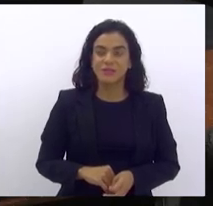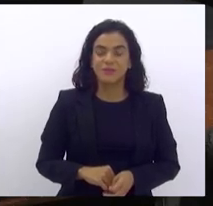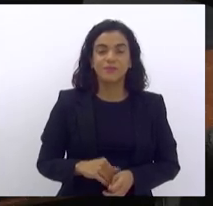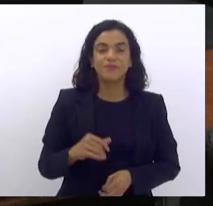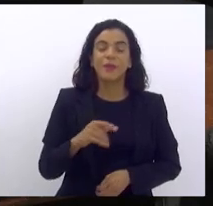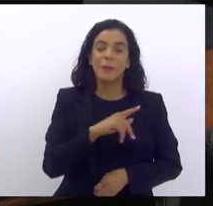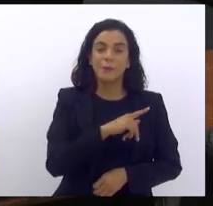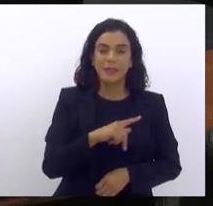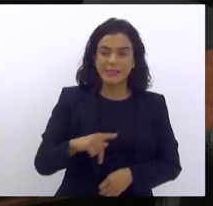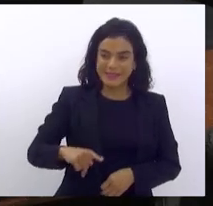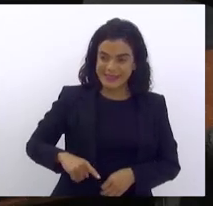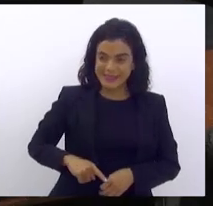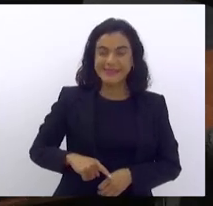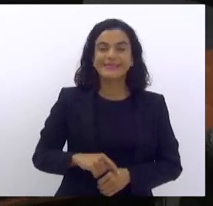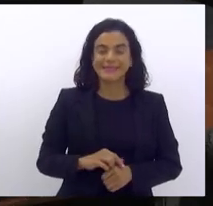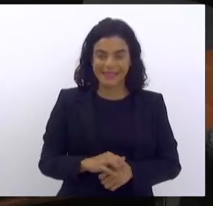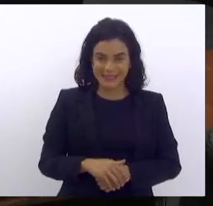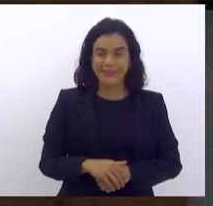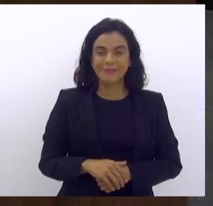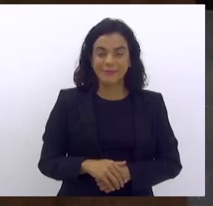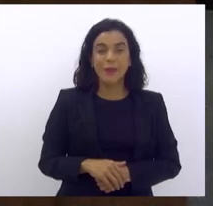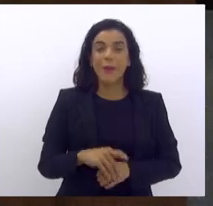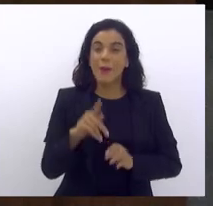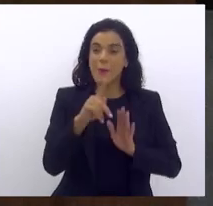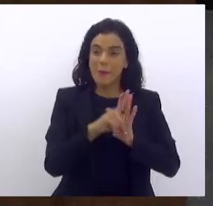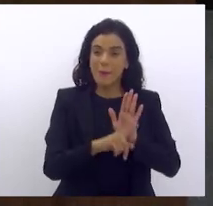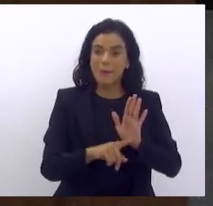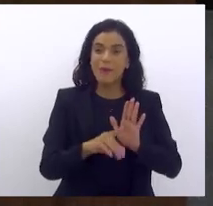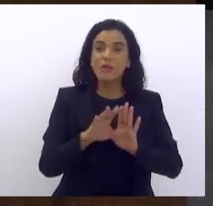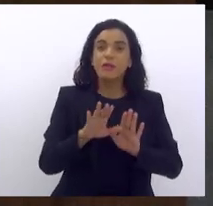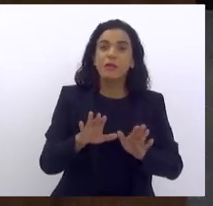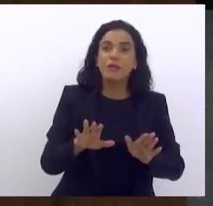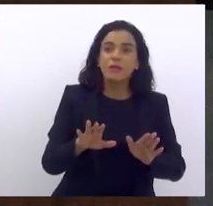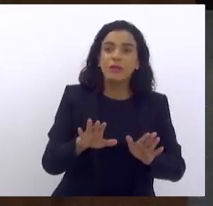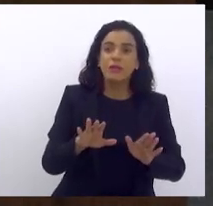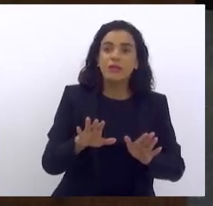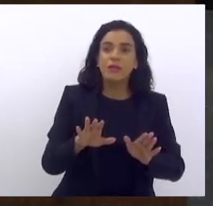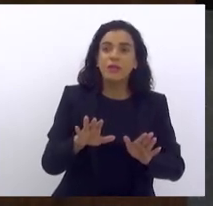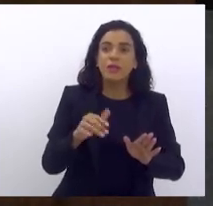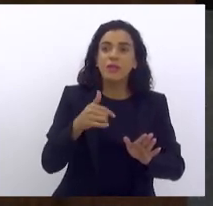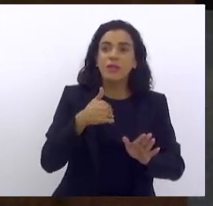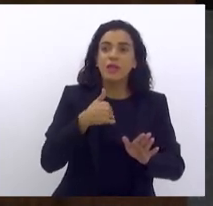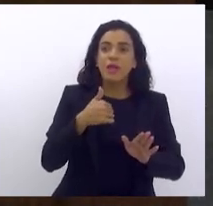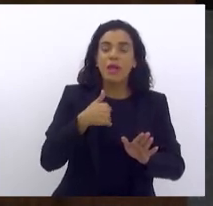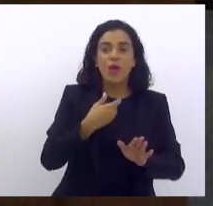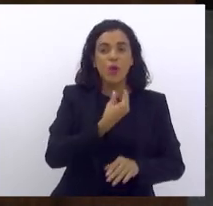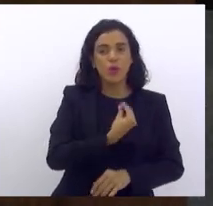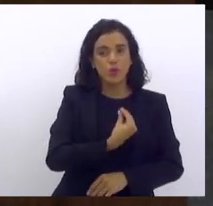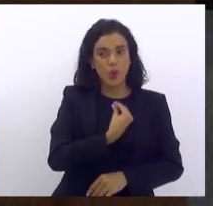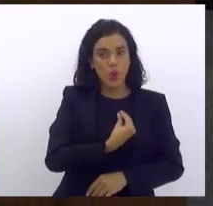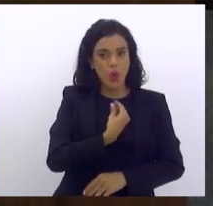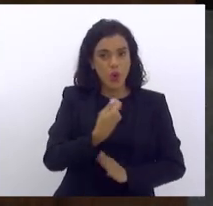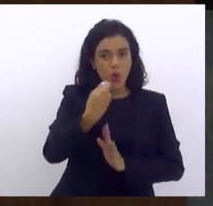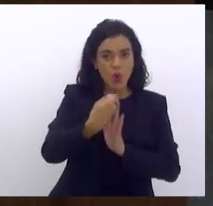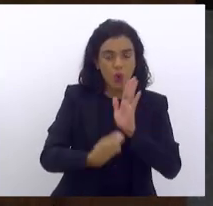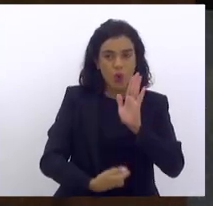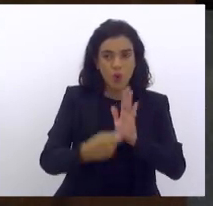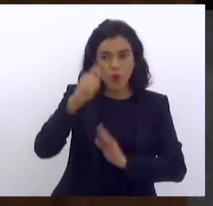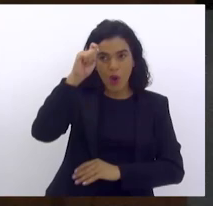Senhor presidente, trata-se de projeto de... Ih, senhor presidente, eu sou coautora ali. Eu posso dar,